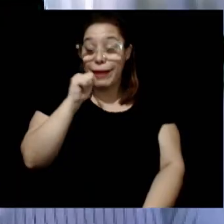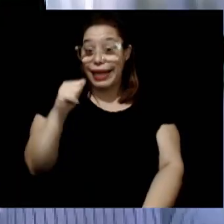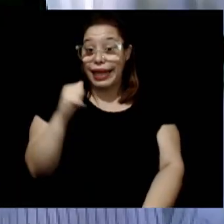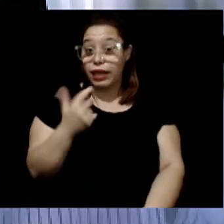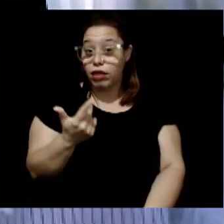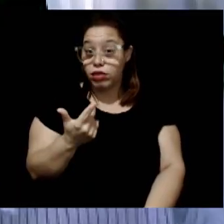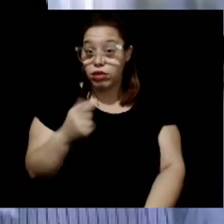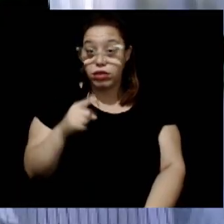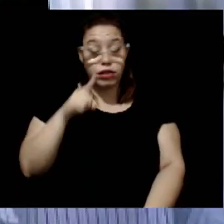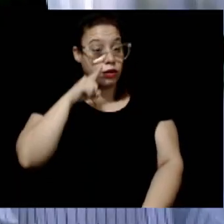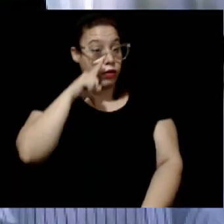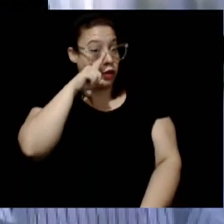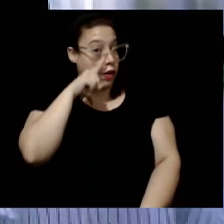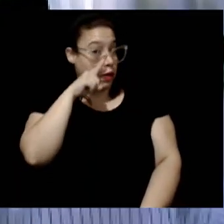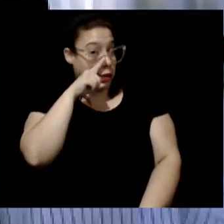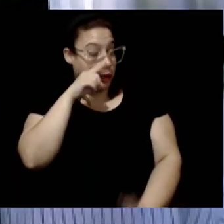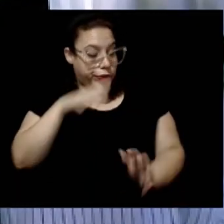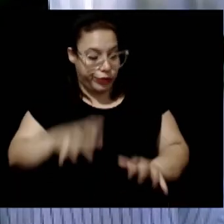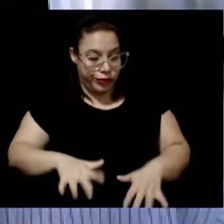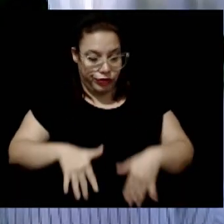ter a manifestação da gota.